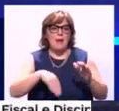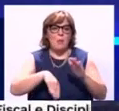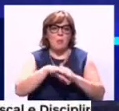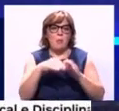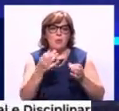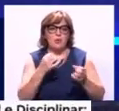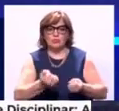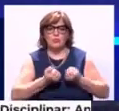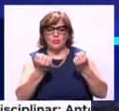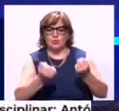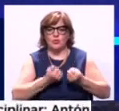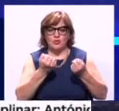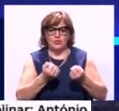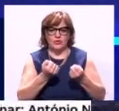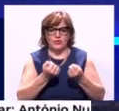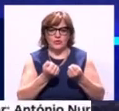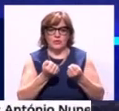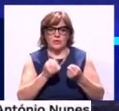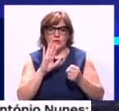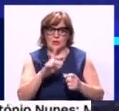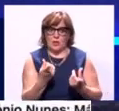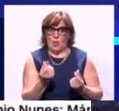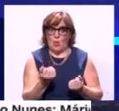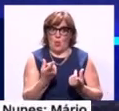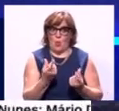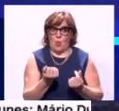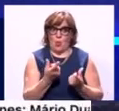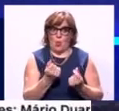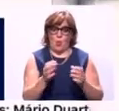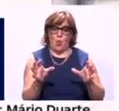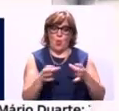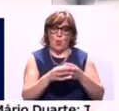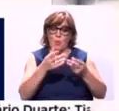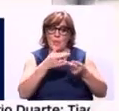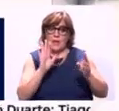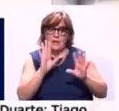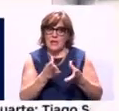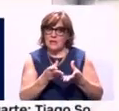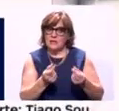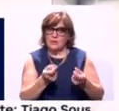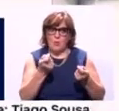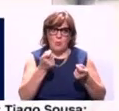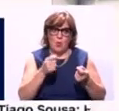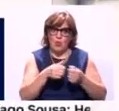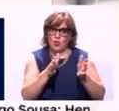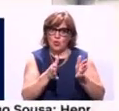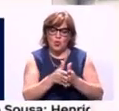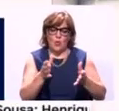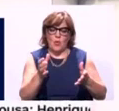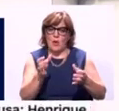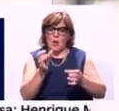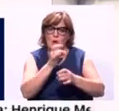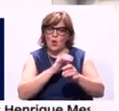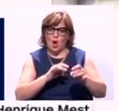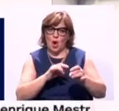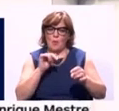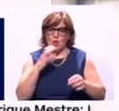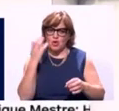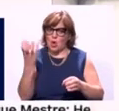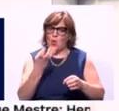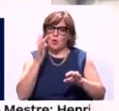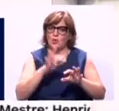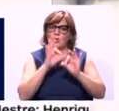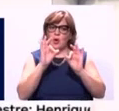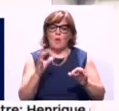Porto e não pois vejo. É, mas Nuno, isso tem custos, os clubes ecléticos estão a desaparecer um pouco por toda a Europa. É uma cultura, também dizia isso hoje, é uma